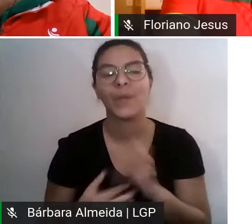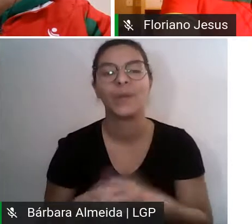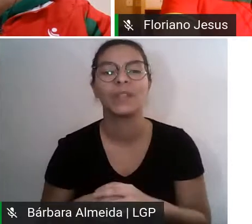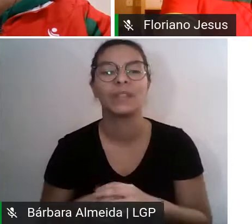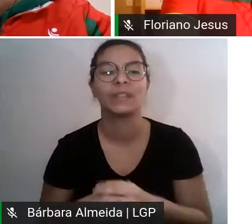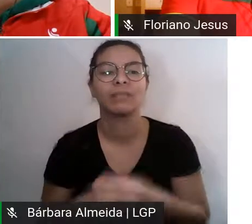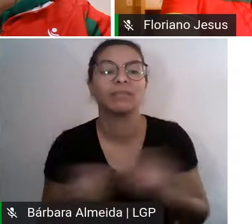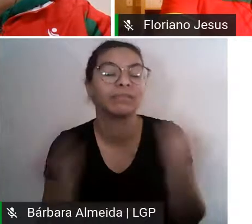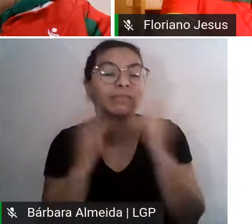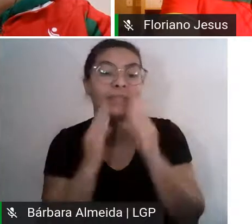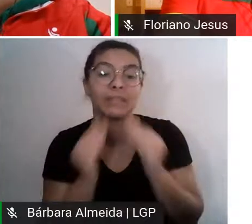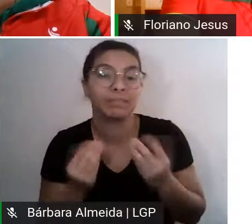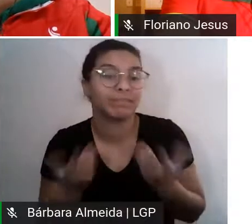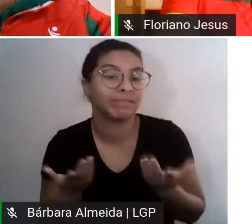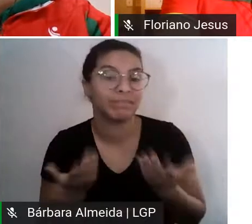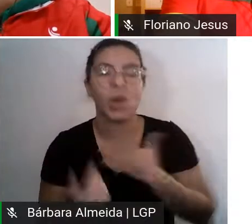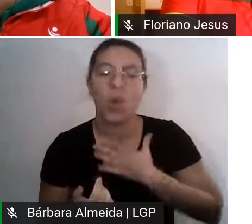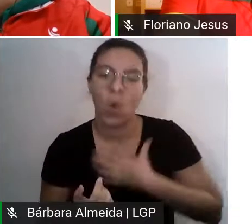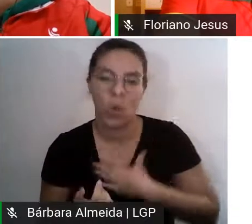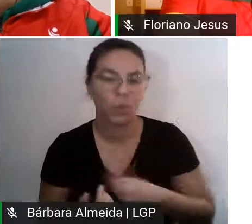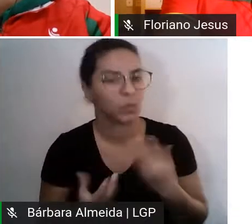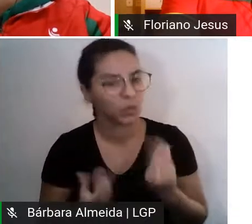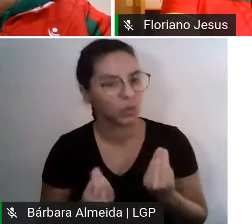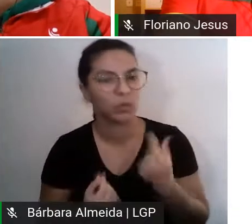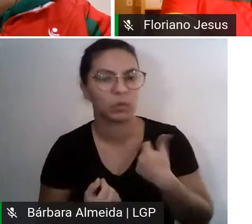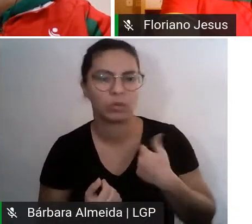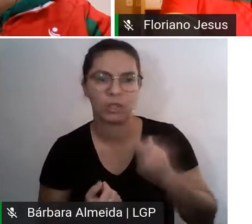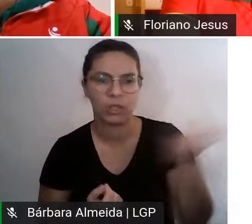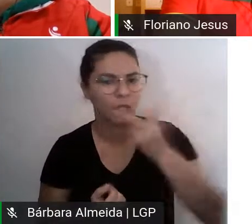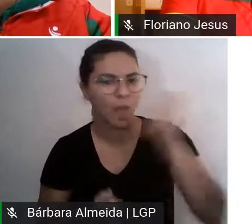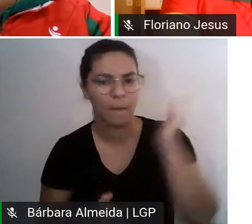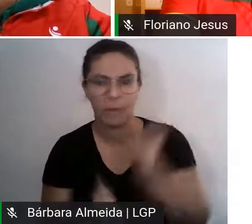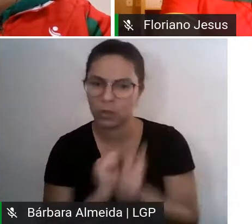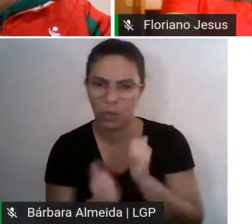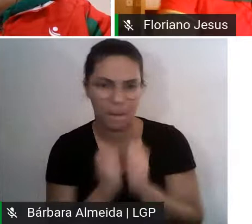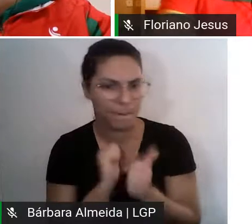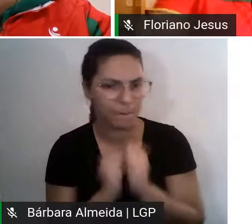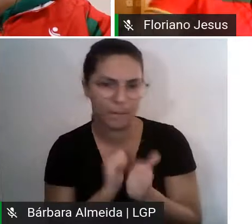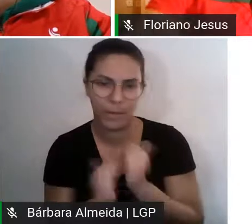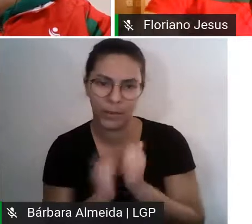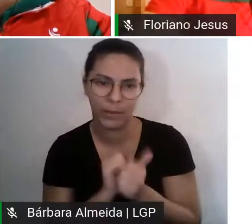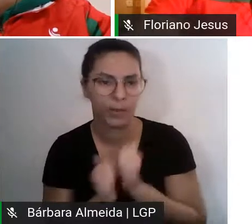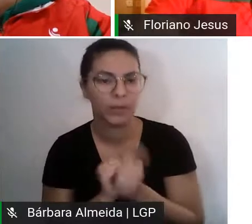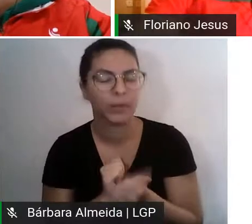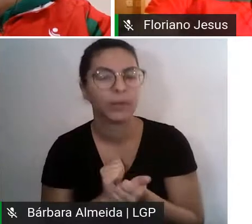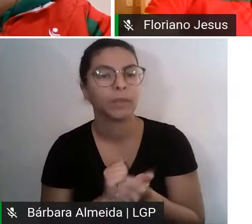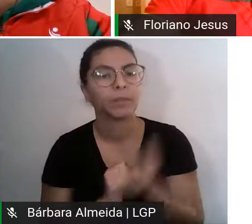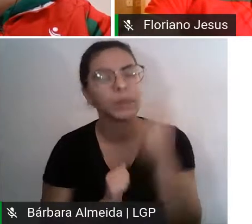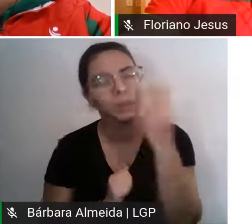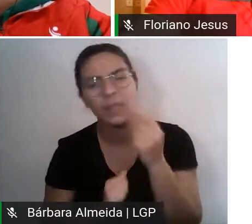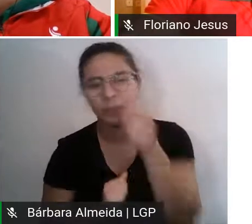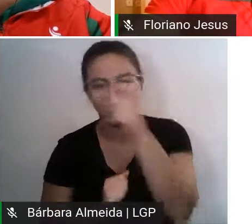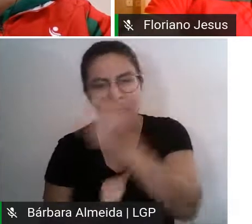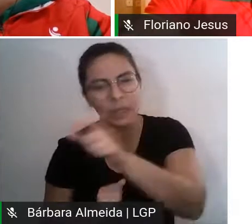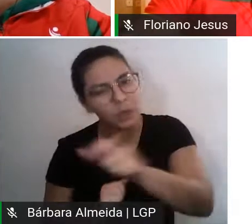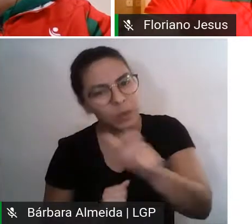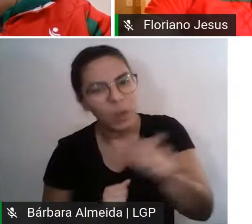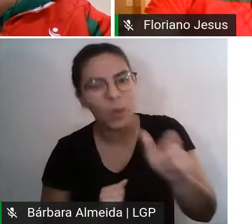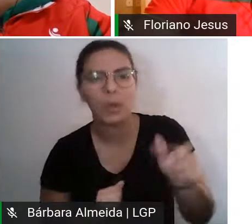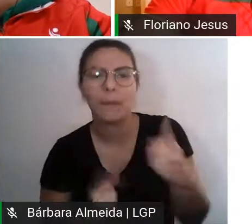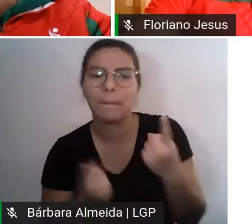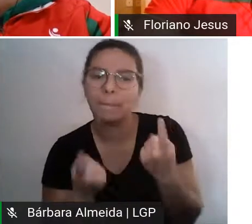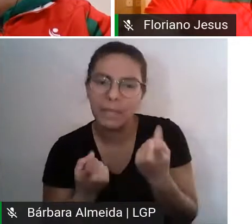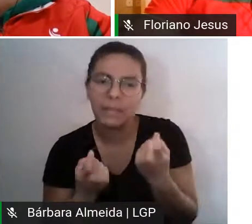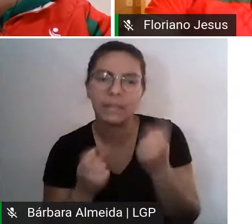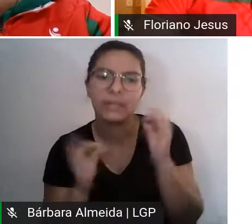Pronto, é uma coisa que me agrada muito, eu sempre pratico desporto e estudo e acho que as pessoas têm que continuar a